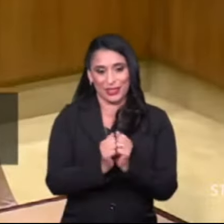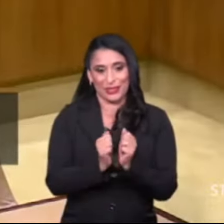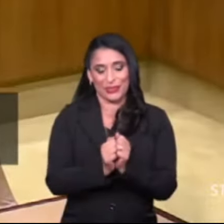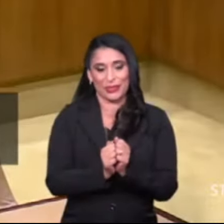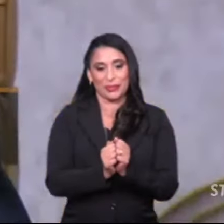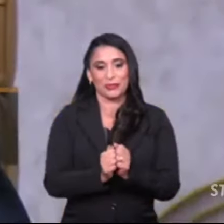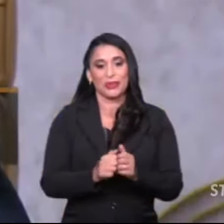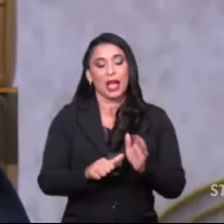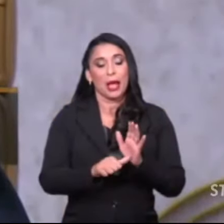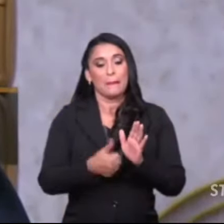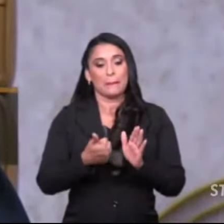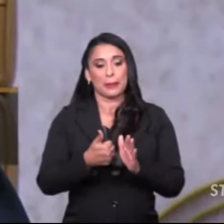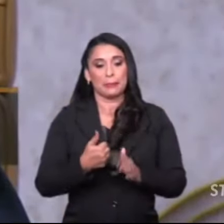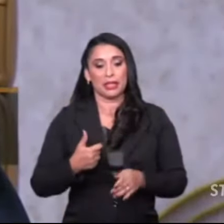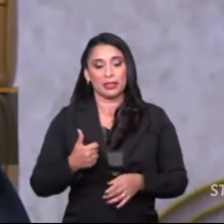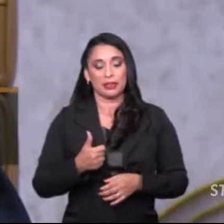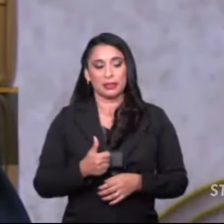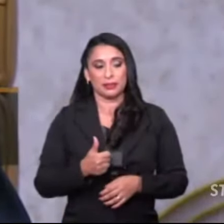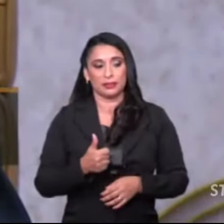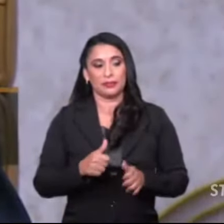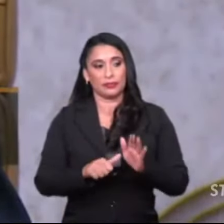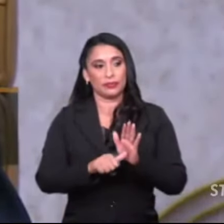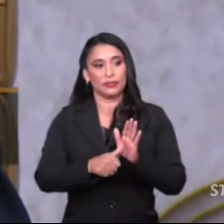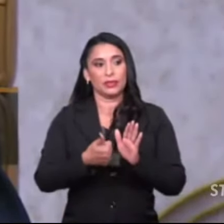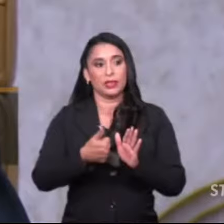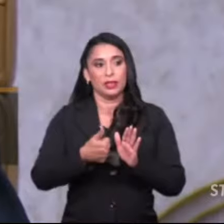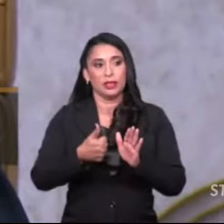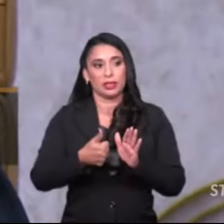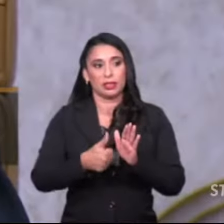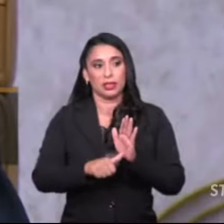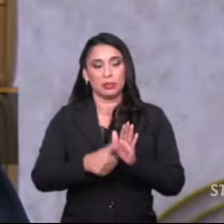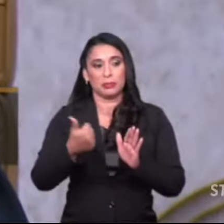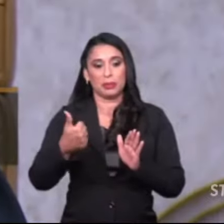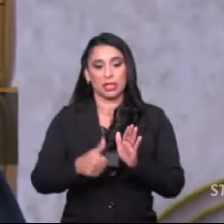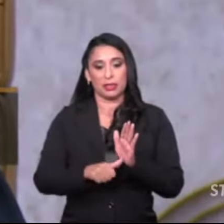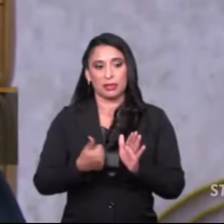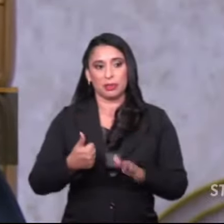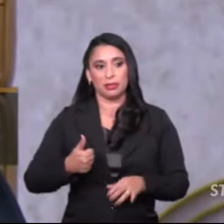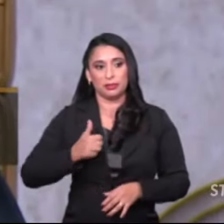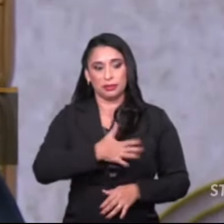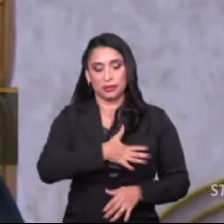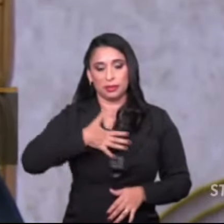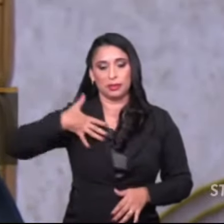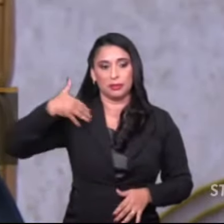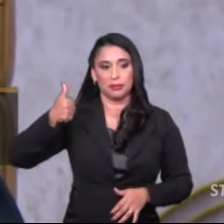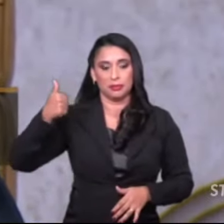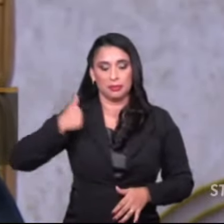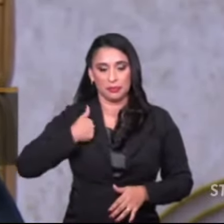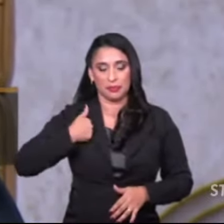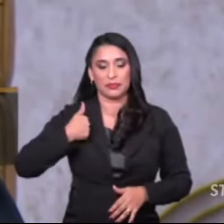alegria a primeira-dama da República, a senhora Janja Lula da Silva, e também a senhora Lu Alckmin.